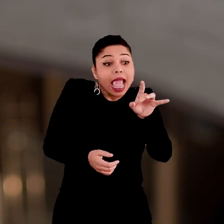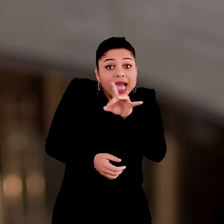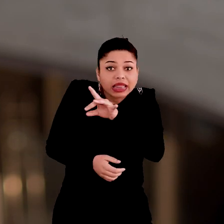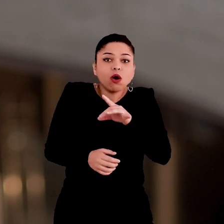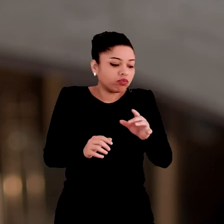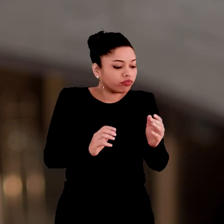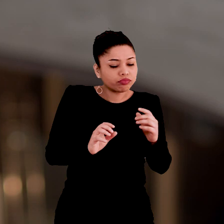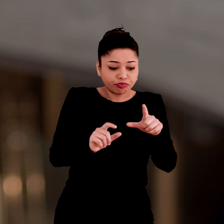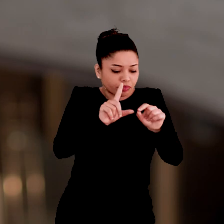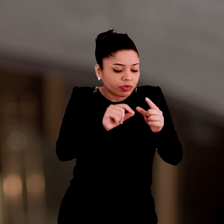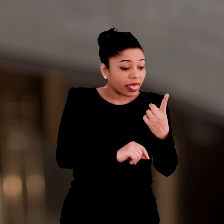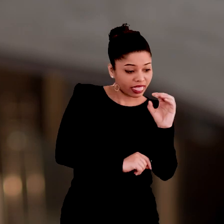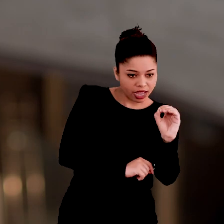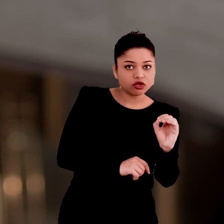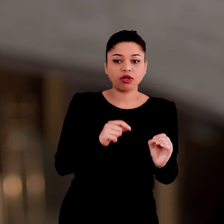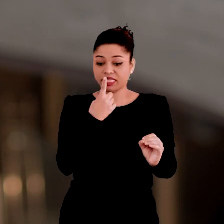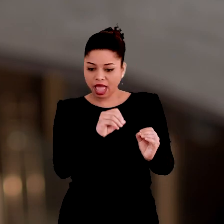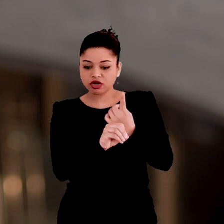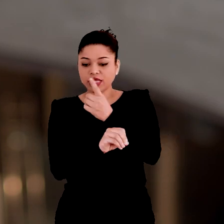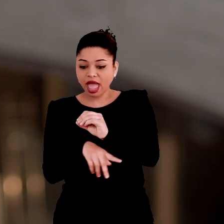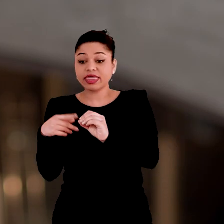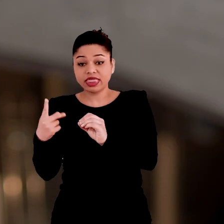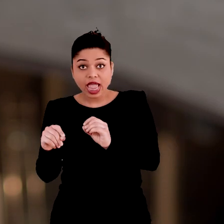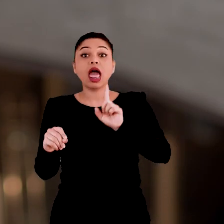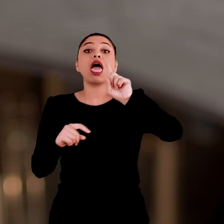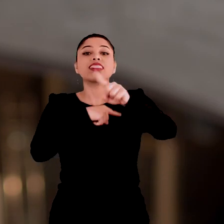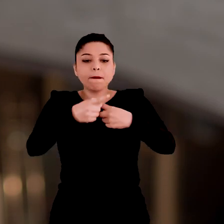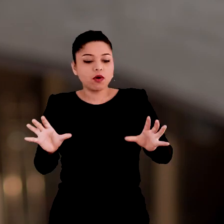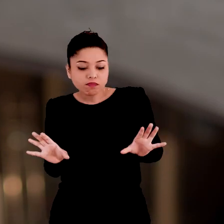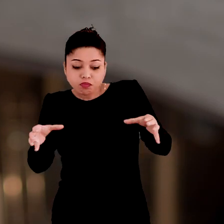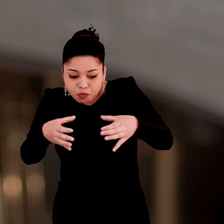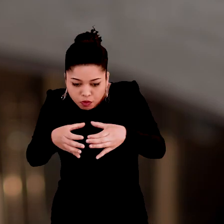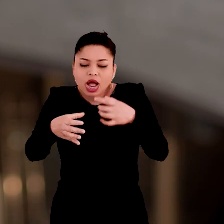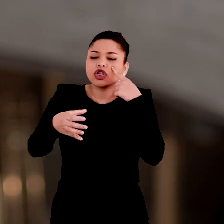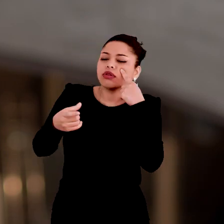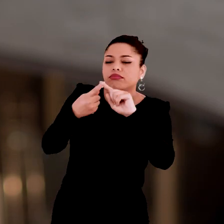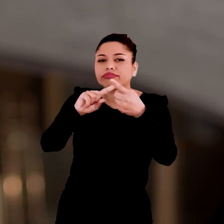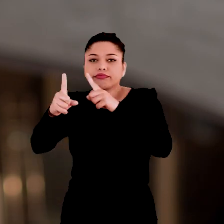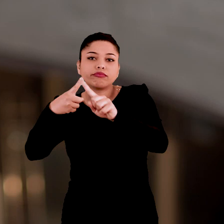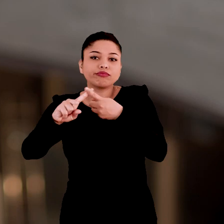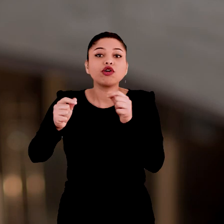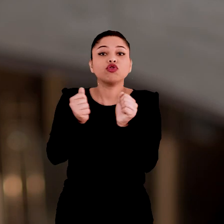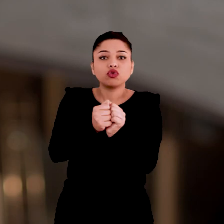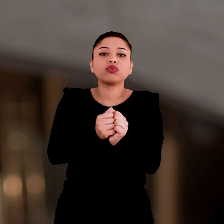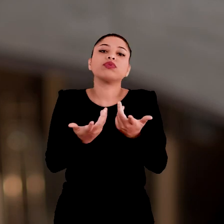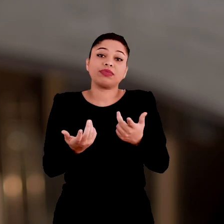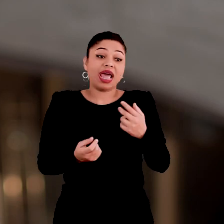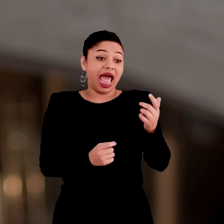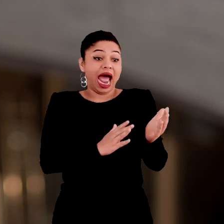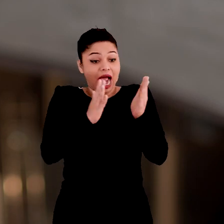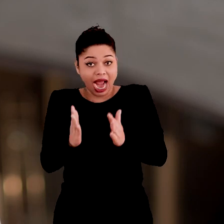gente articulou e cruzou esses projetos, chegando numa segunda etapa de seleção mais coletiva, onde a gente